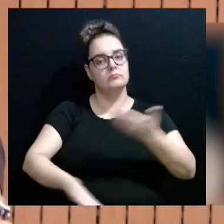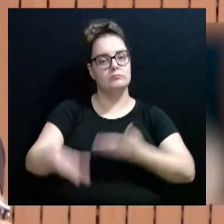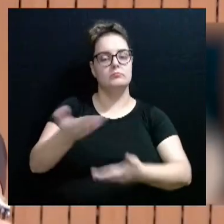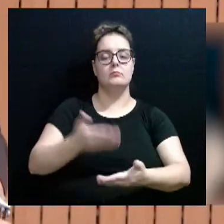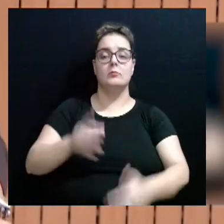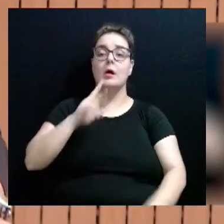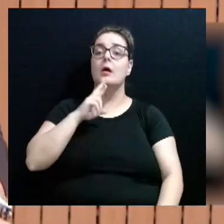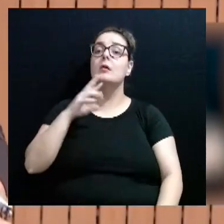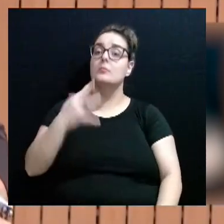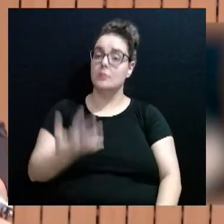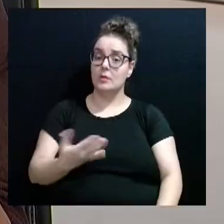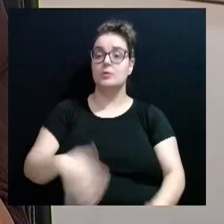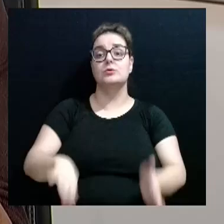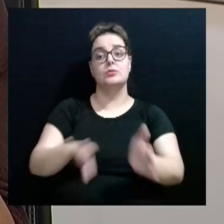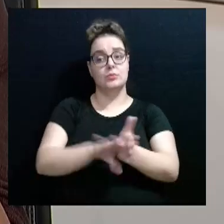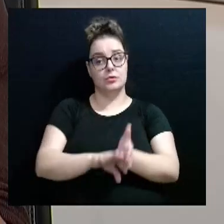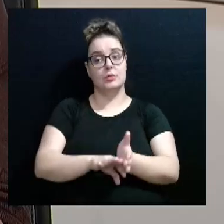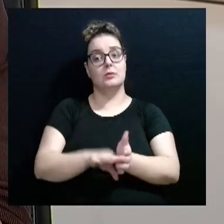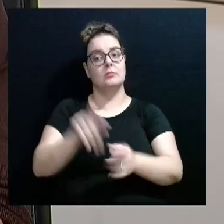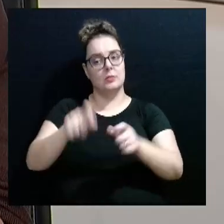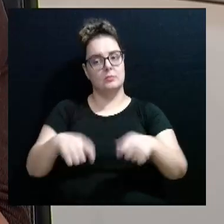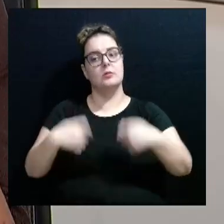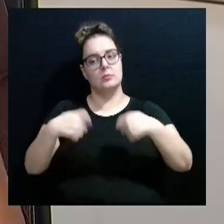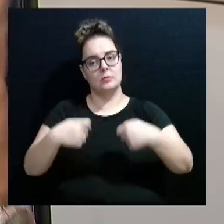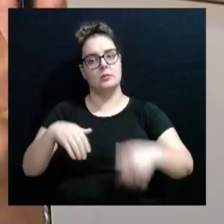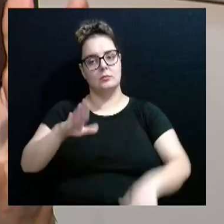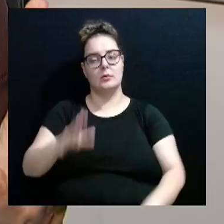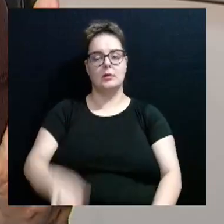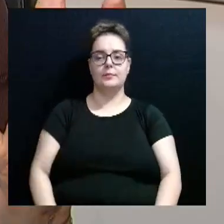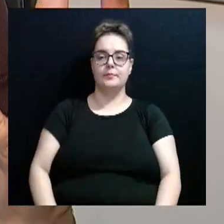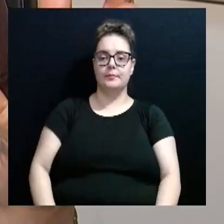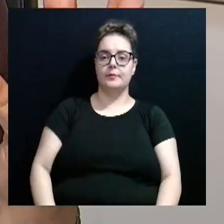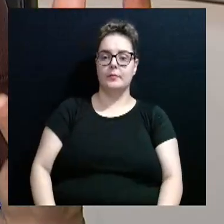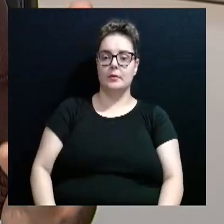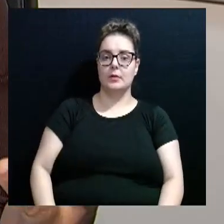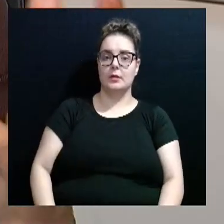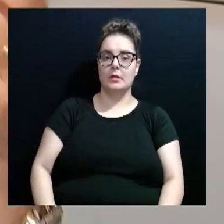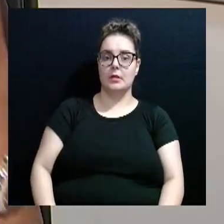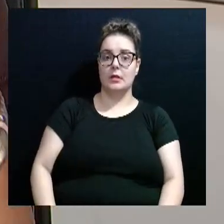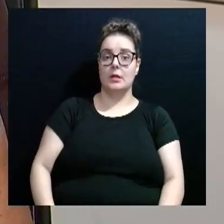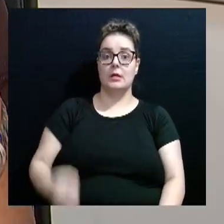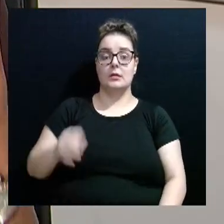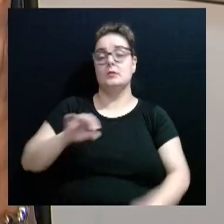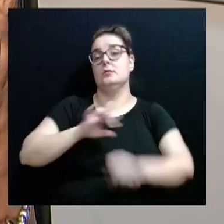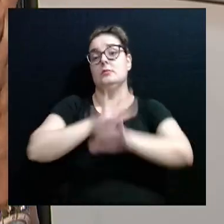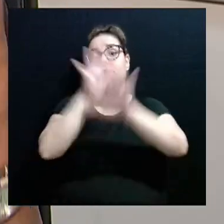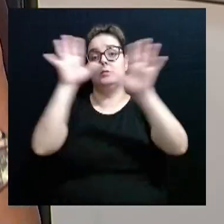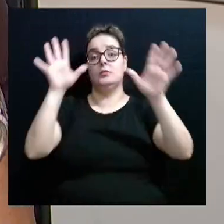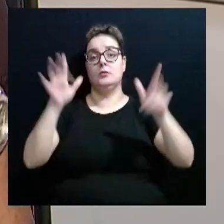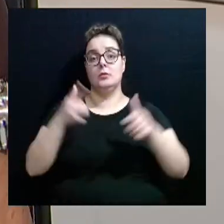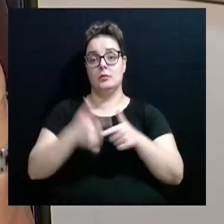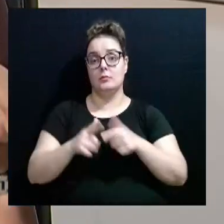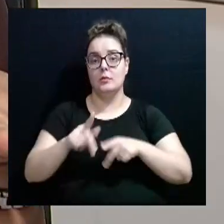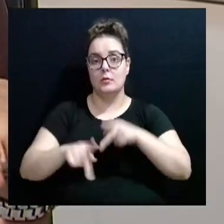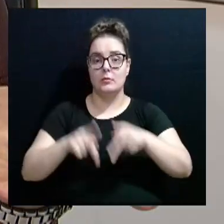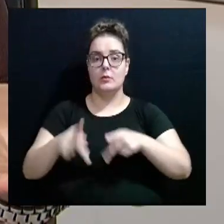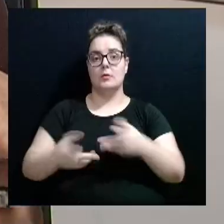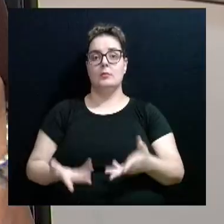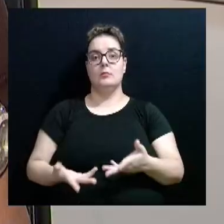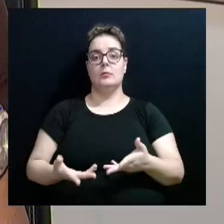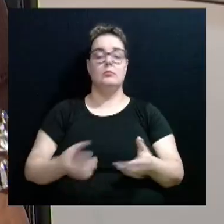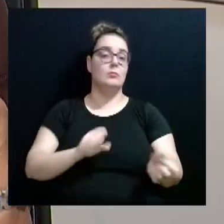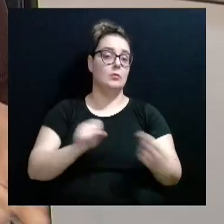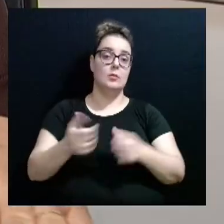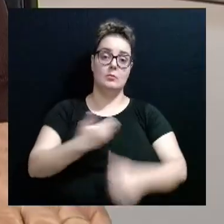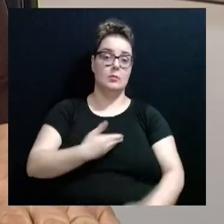cheguem até quem mais precisa. Se você não, como fala, escancara o problema para a população, para o poder público, as coisas ficam muito